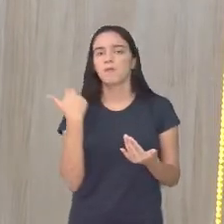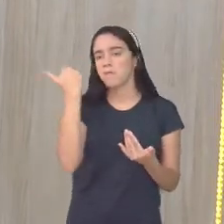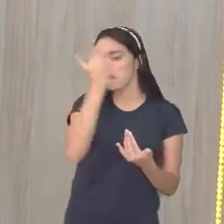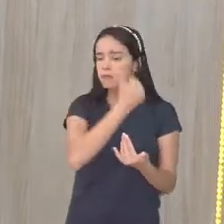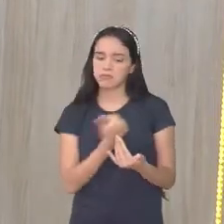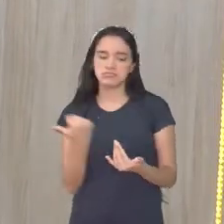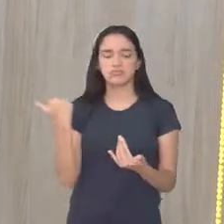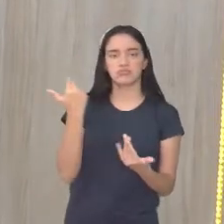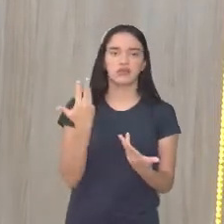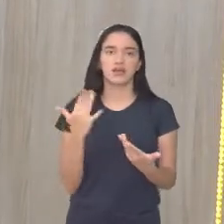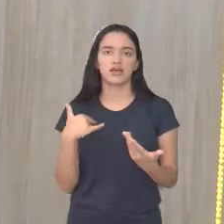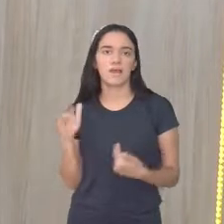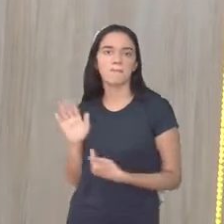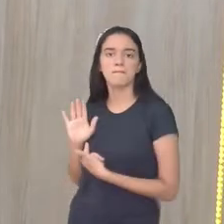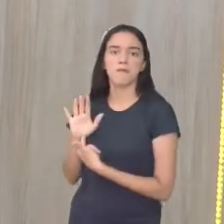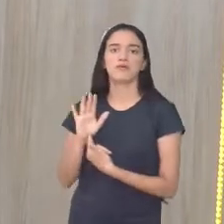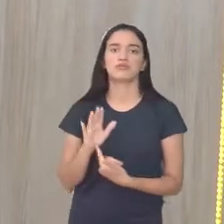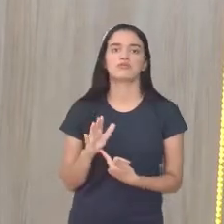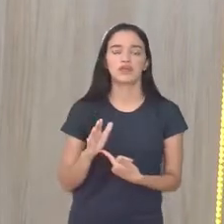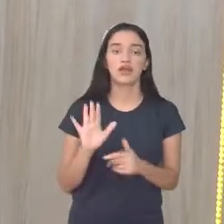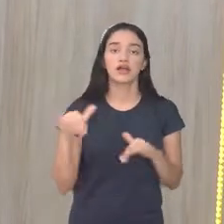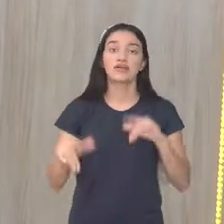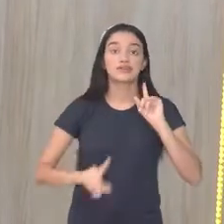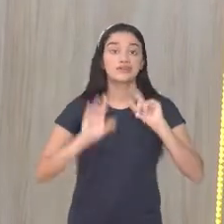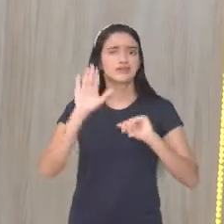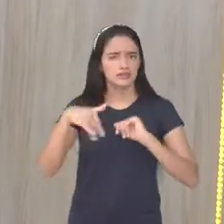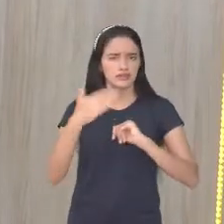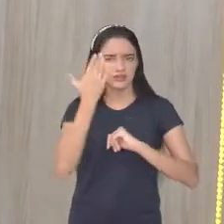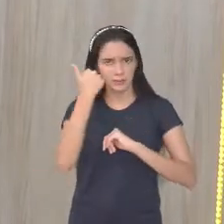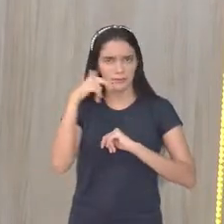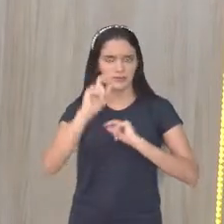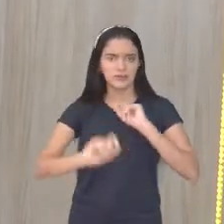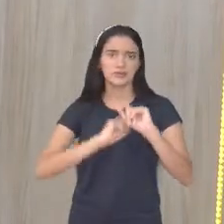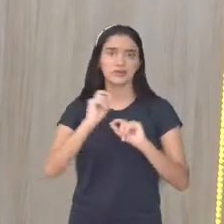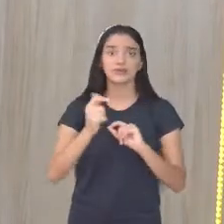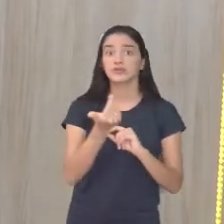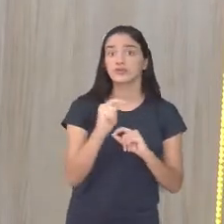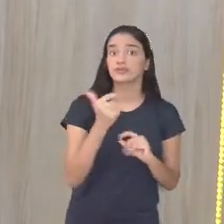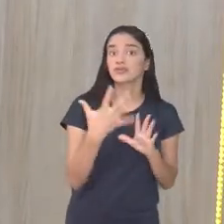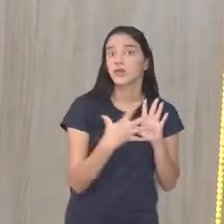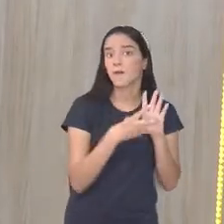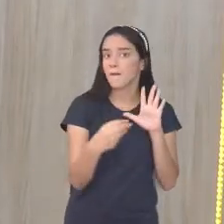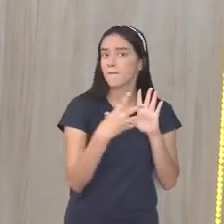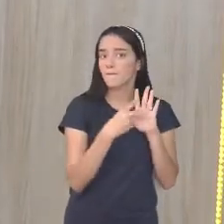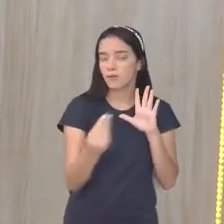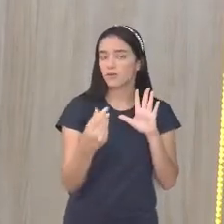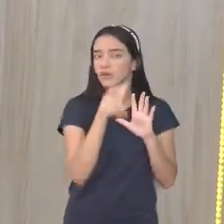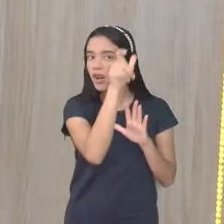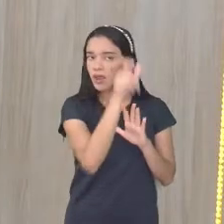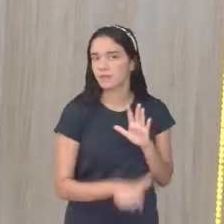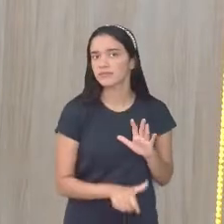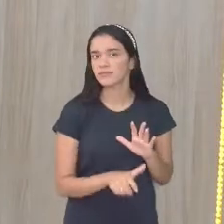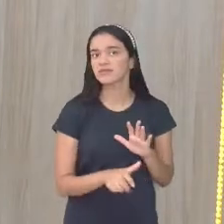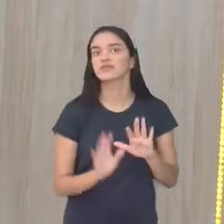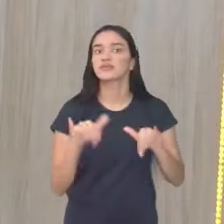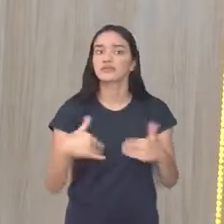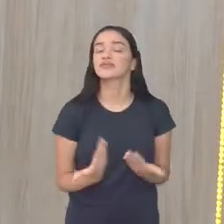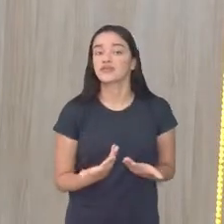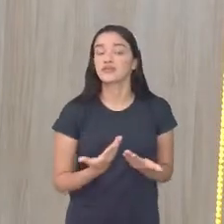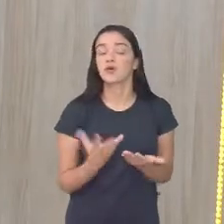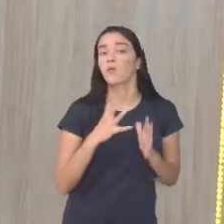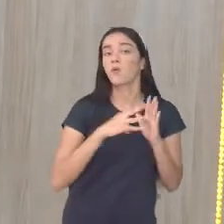eu parece uma pessoa, se você olha, mas se você prestar atenção, parecem duas pessoas diferentes. parece uma, né? assim, para Ele mim, a cria minha